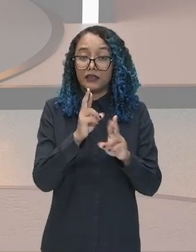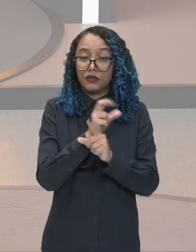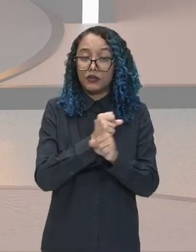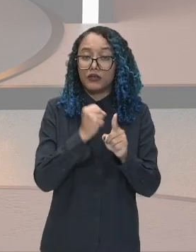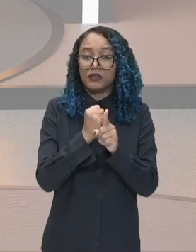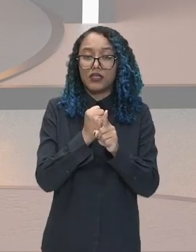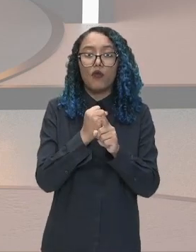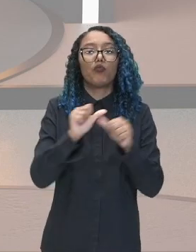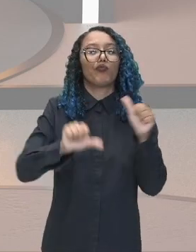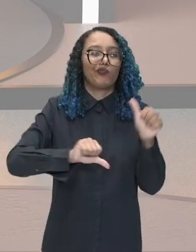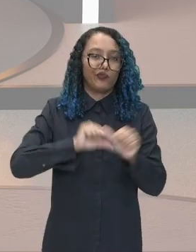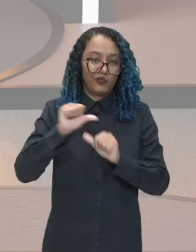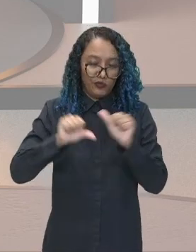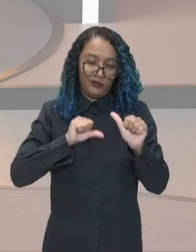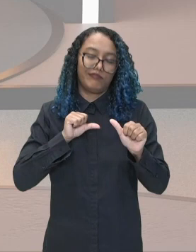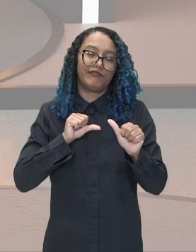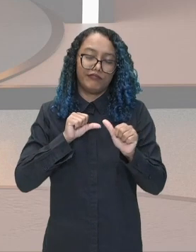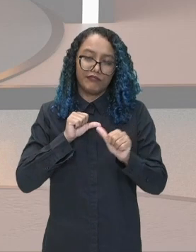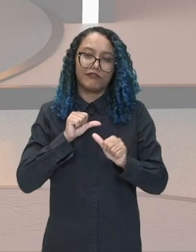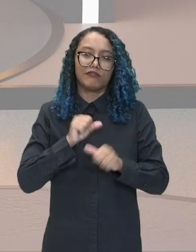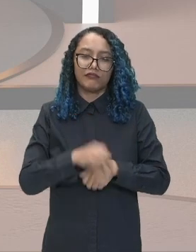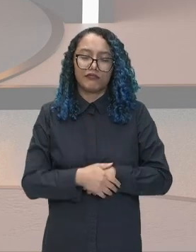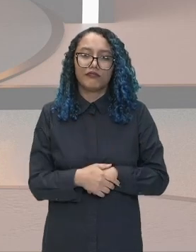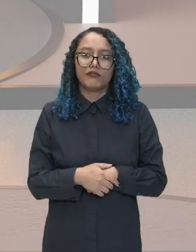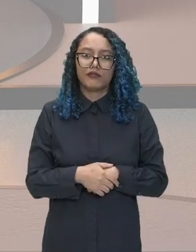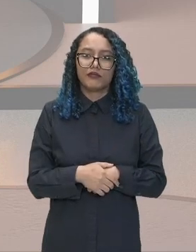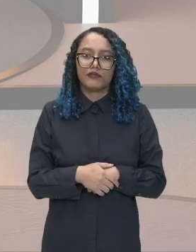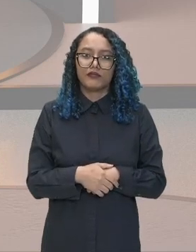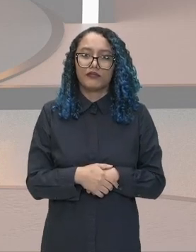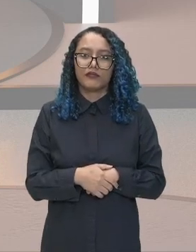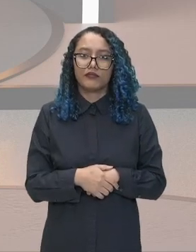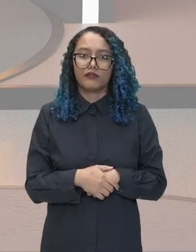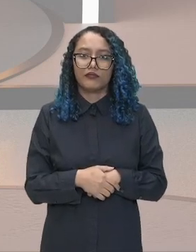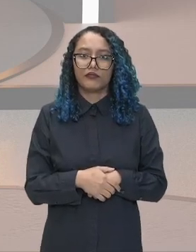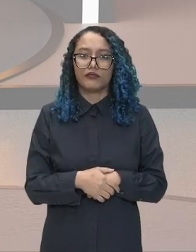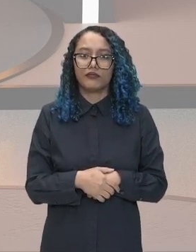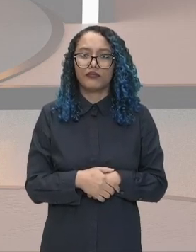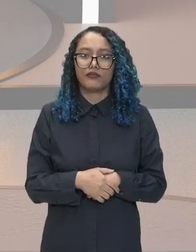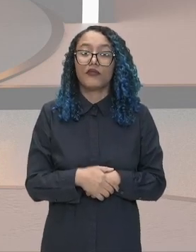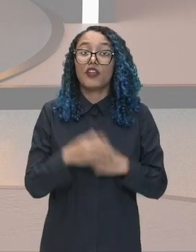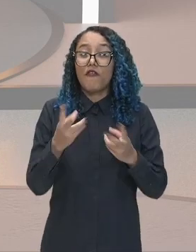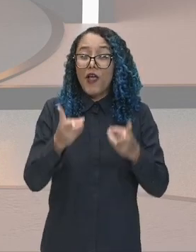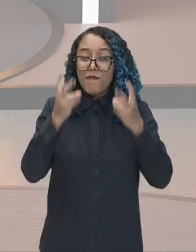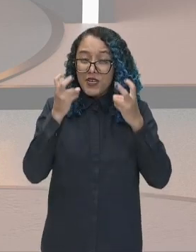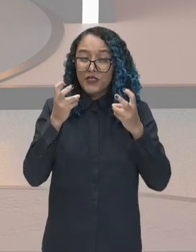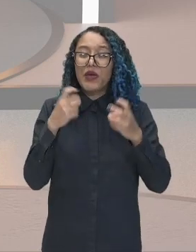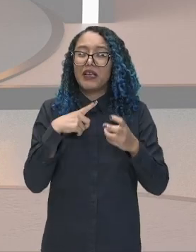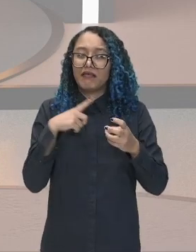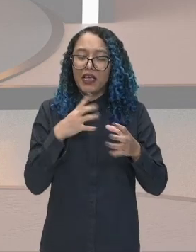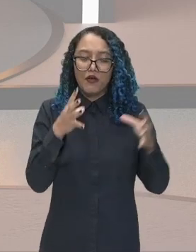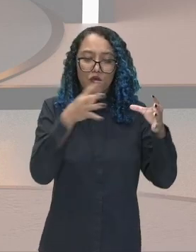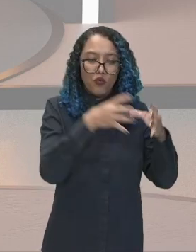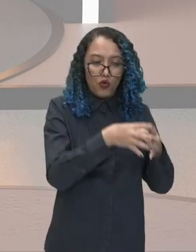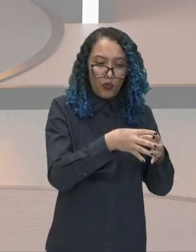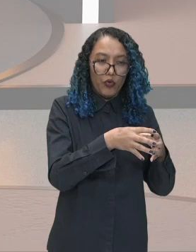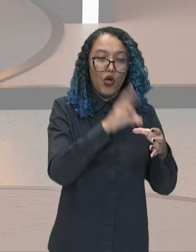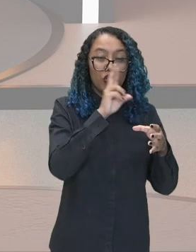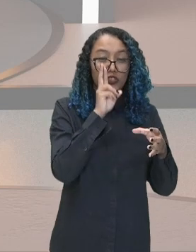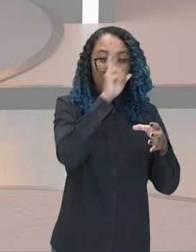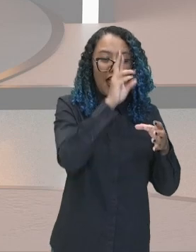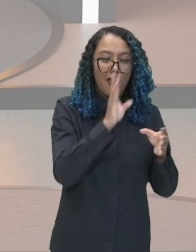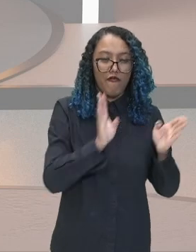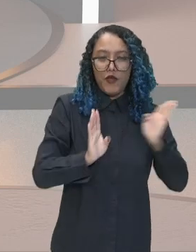se modificar, né? Nós vamos ter aí, como nós vimos, uma classe que são os donos, aqui os burgueses, que